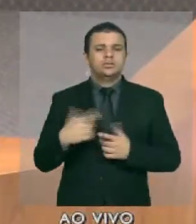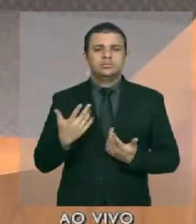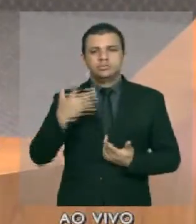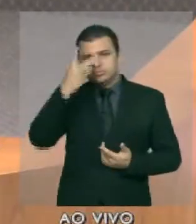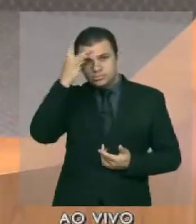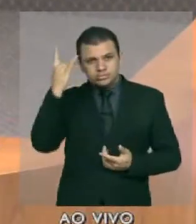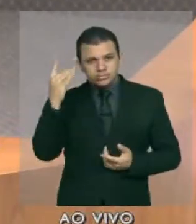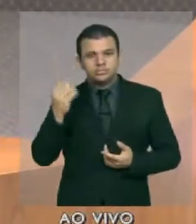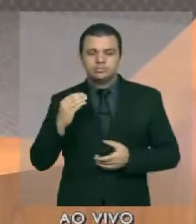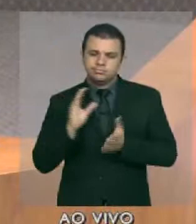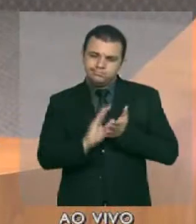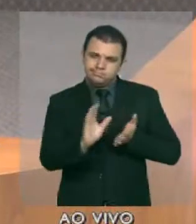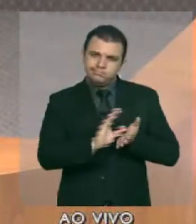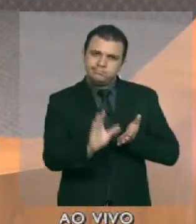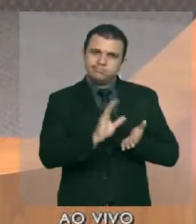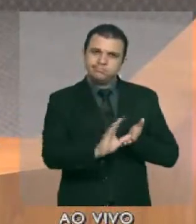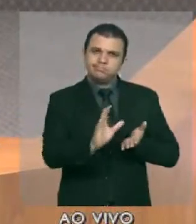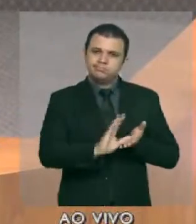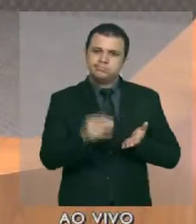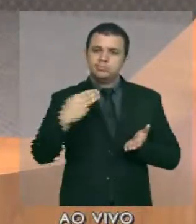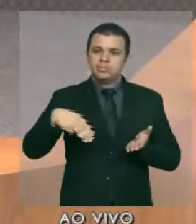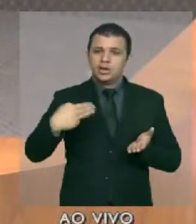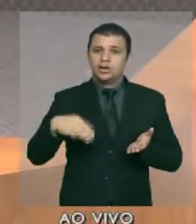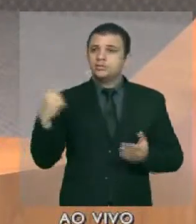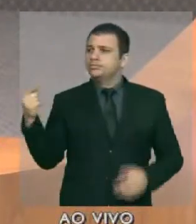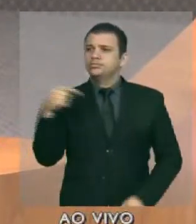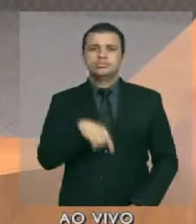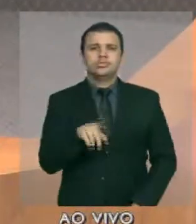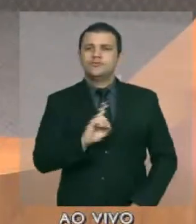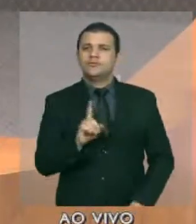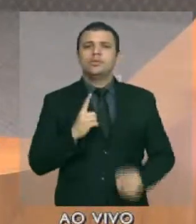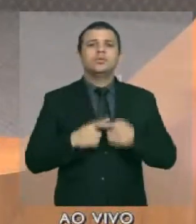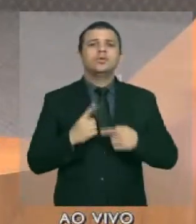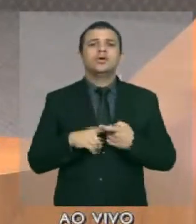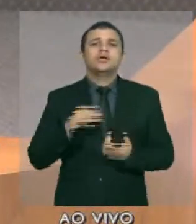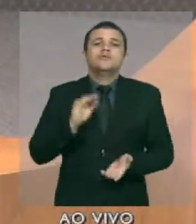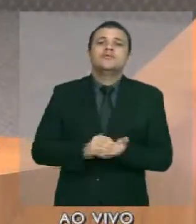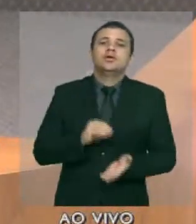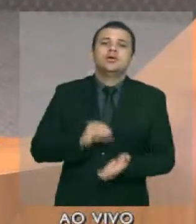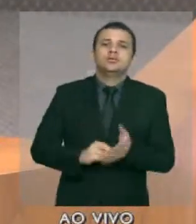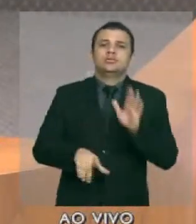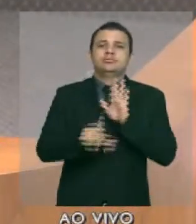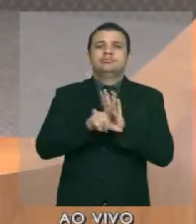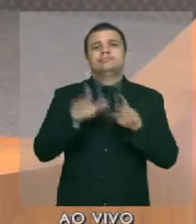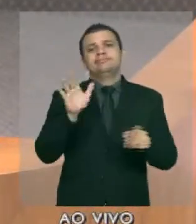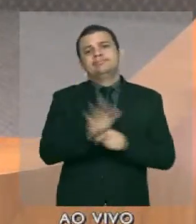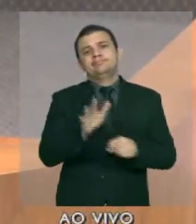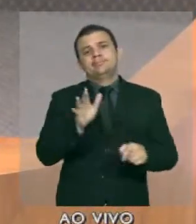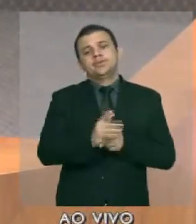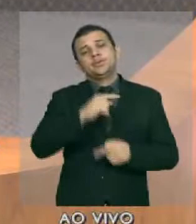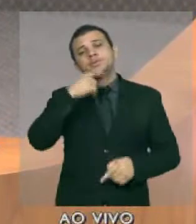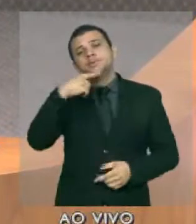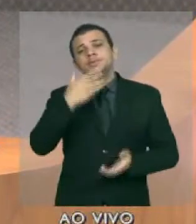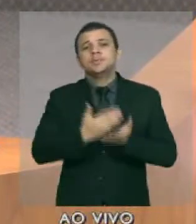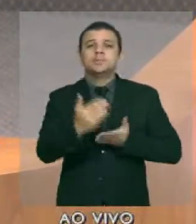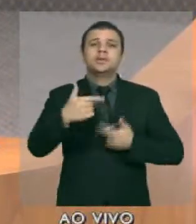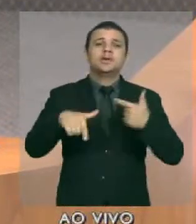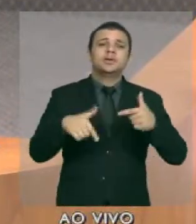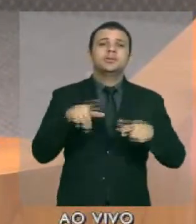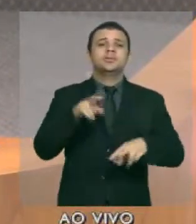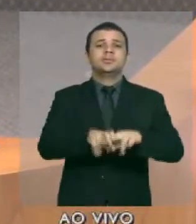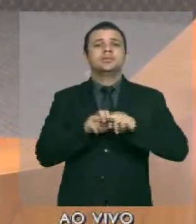Eles não estão vindo para o Maranhão por falta do amparo legal não podem iniciar Essas atividades por conta realmente